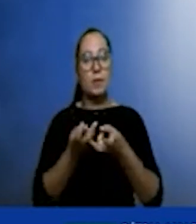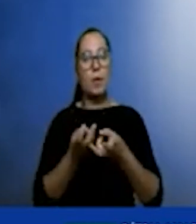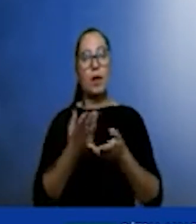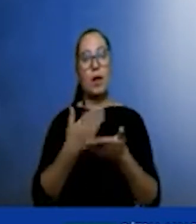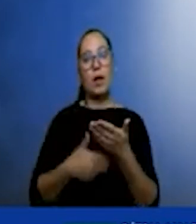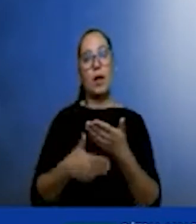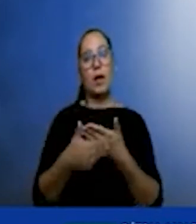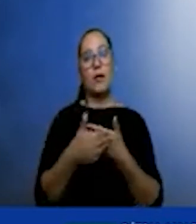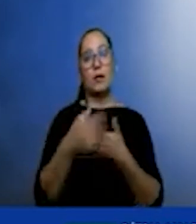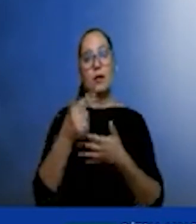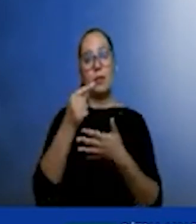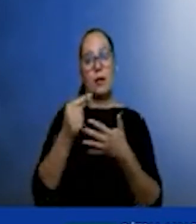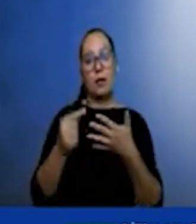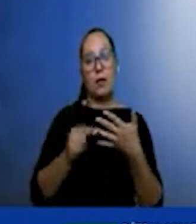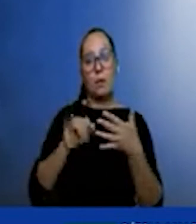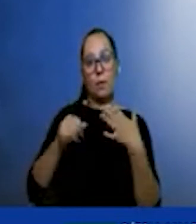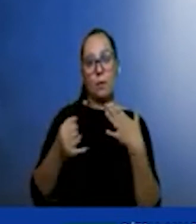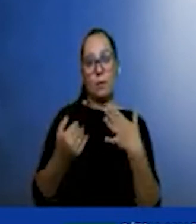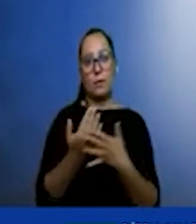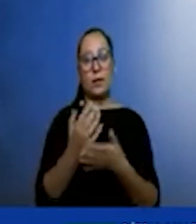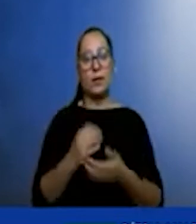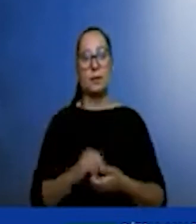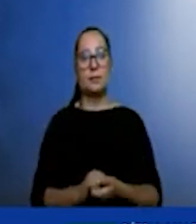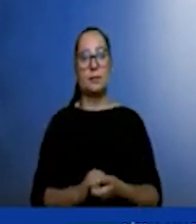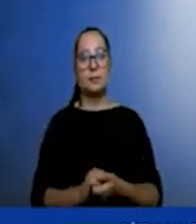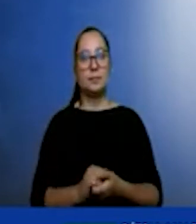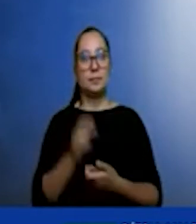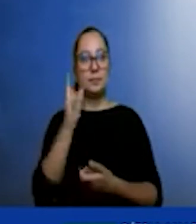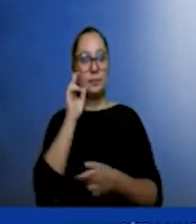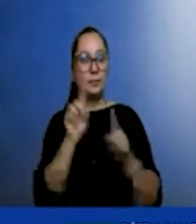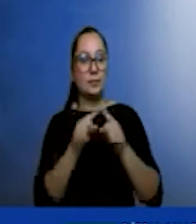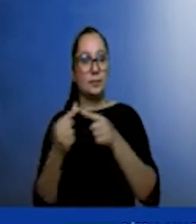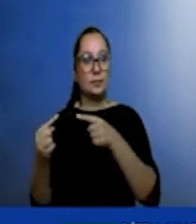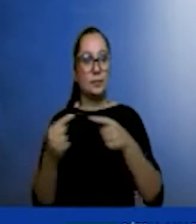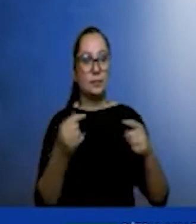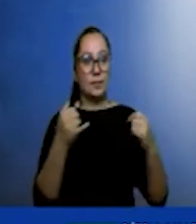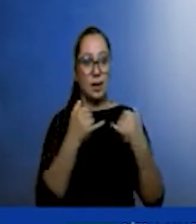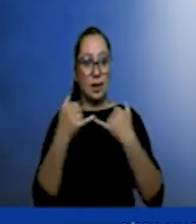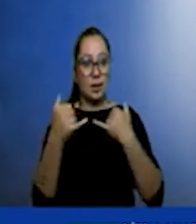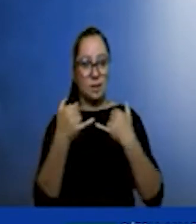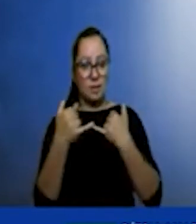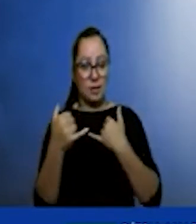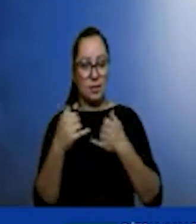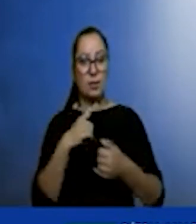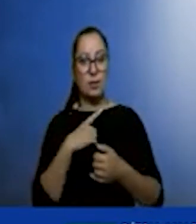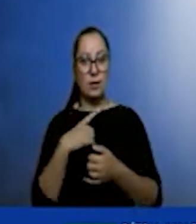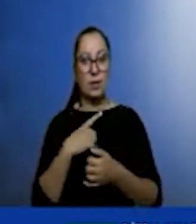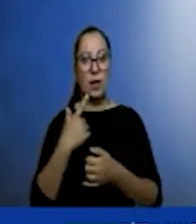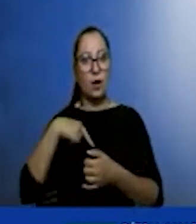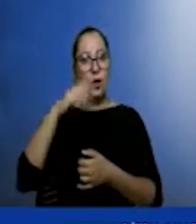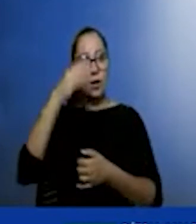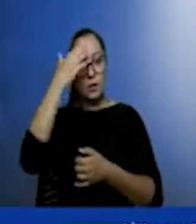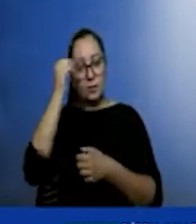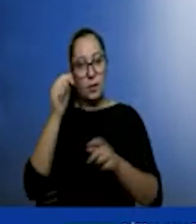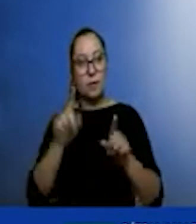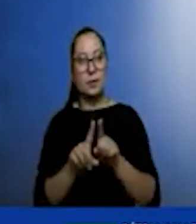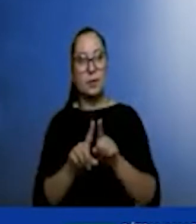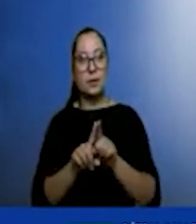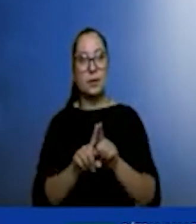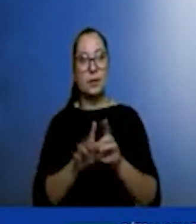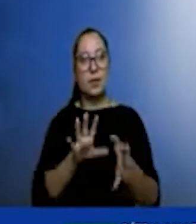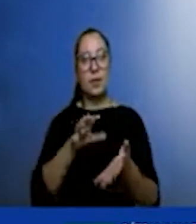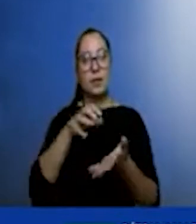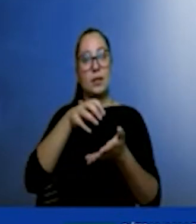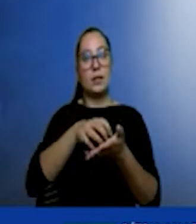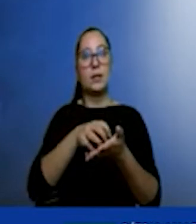essas oportunidades. Você me lembrou também as discussões de eletrificação, né? E sabemos também que o setor de biocombustíveis, quando